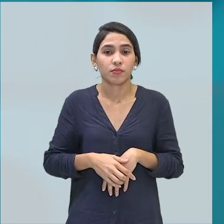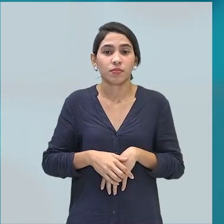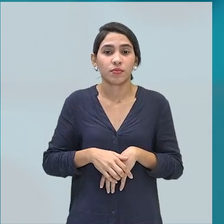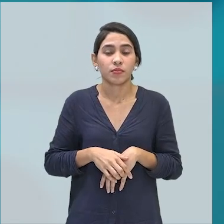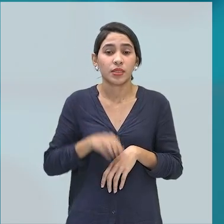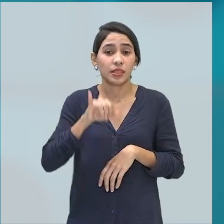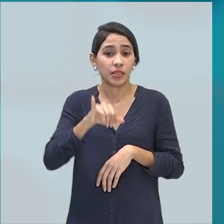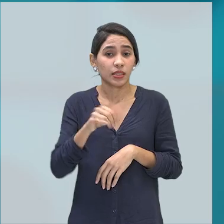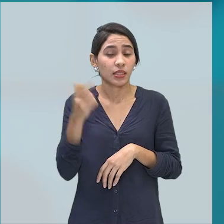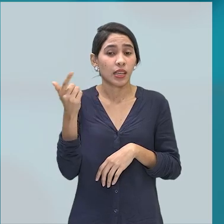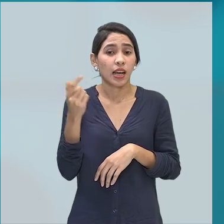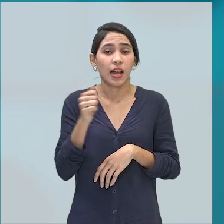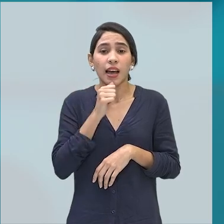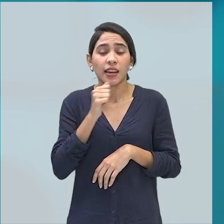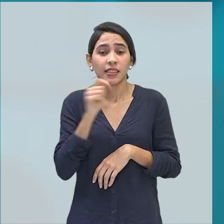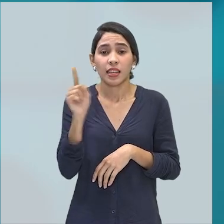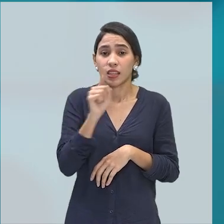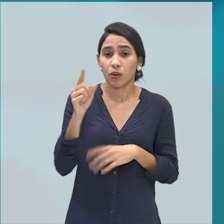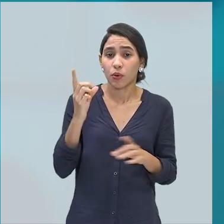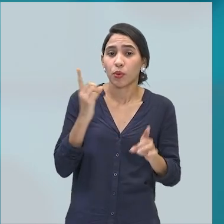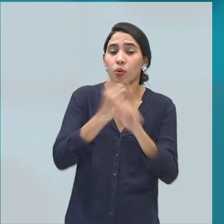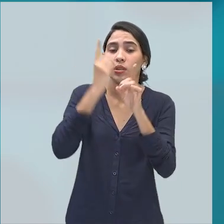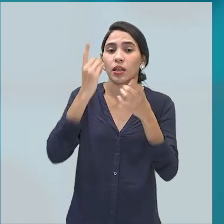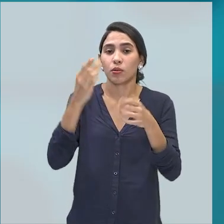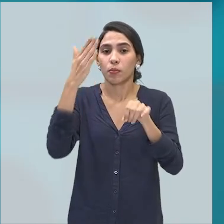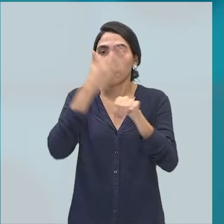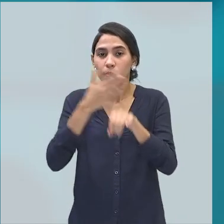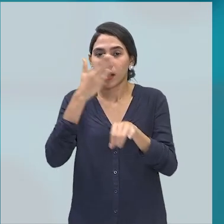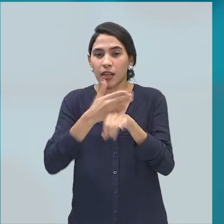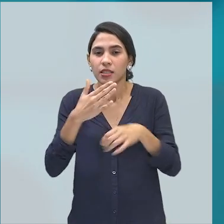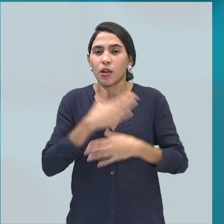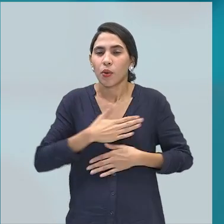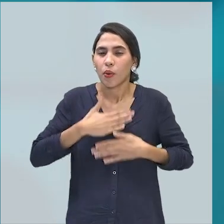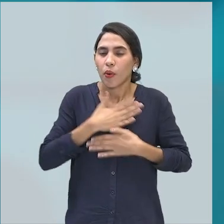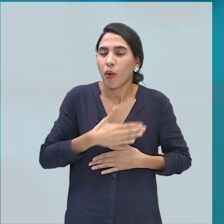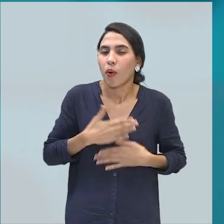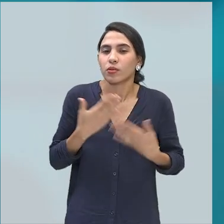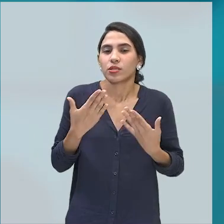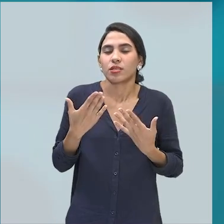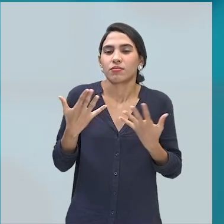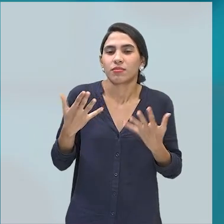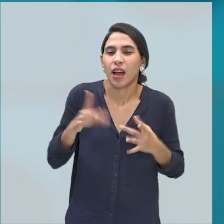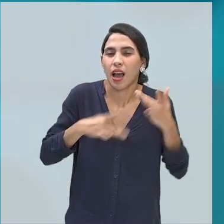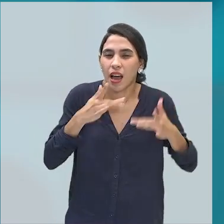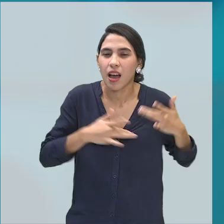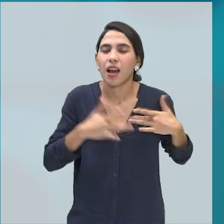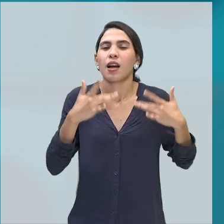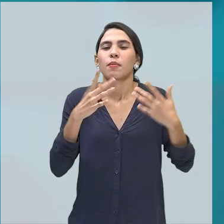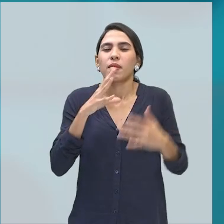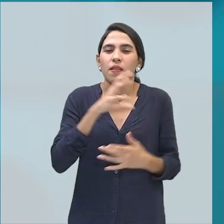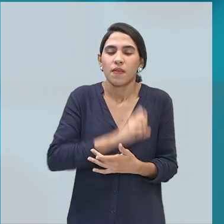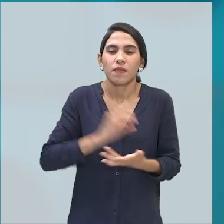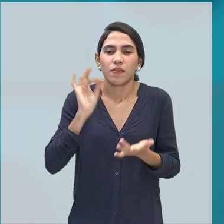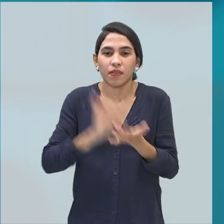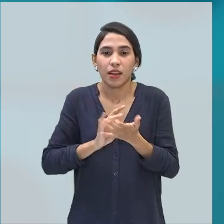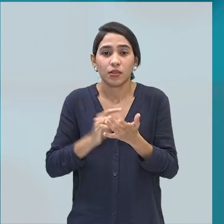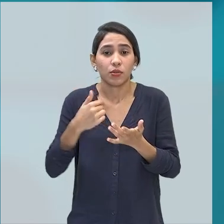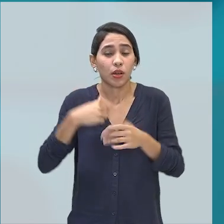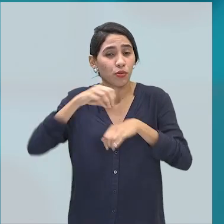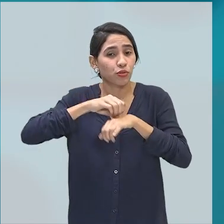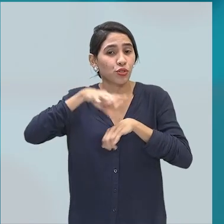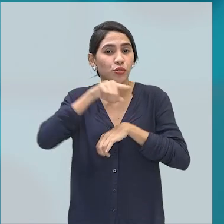não encontraram ainda aquela atividade que você gosta de fazer, que ama de paixão, eu sugiro